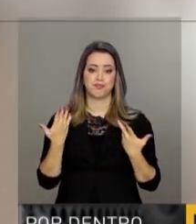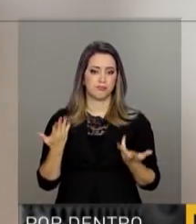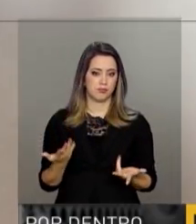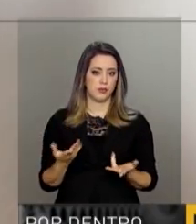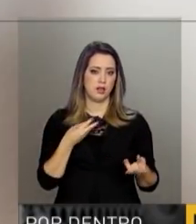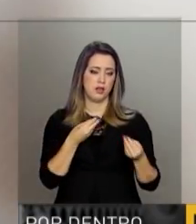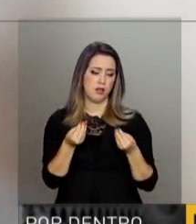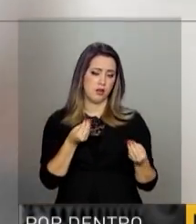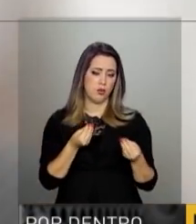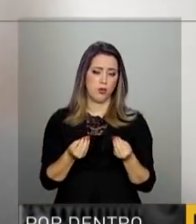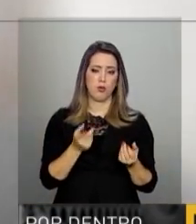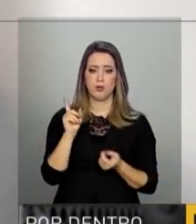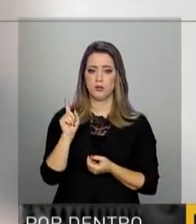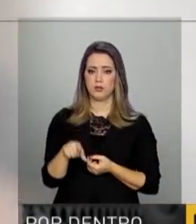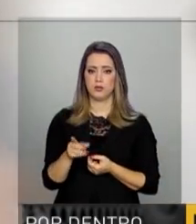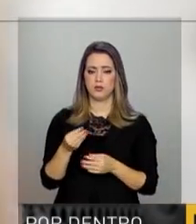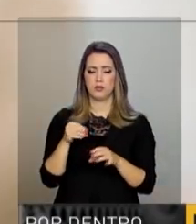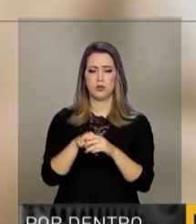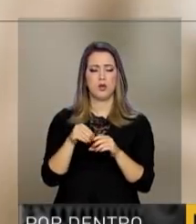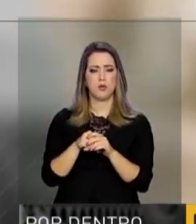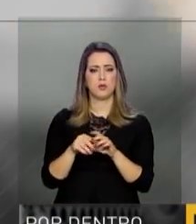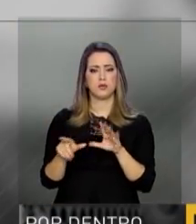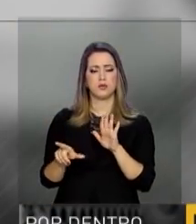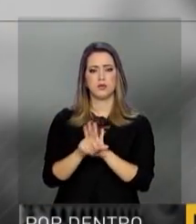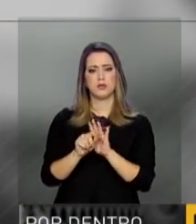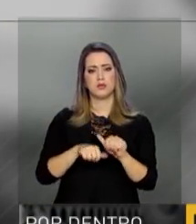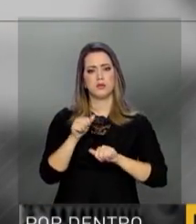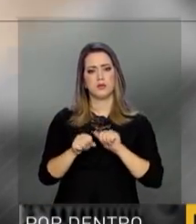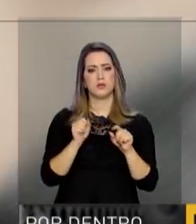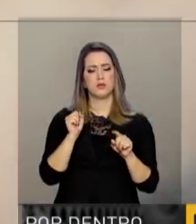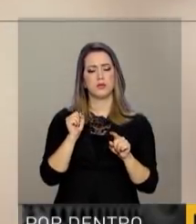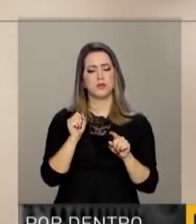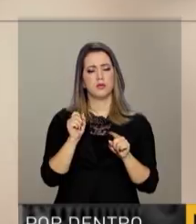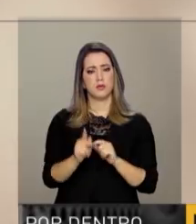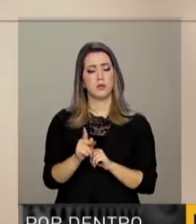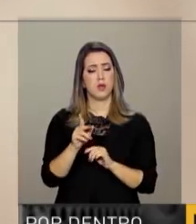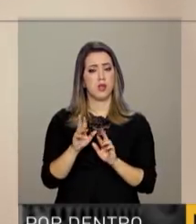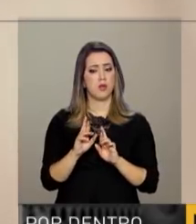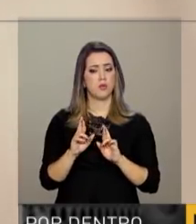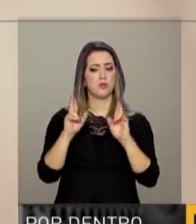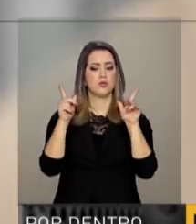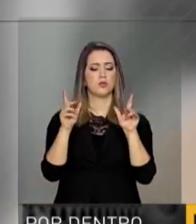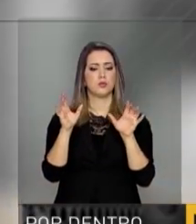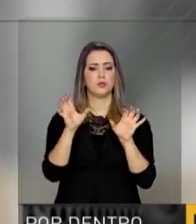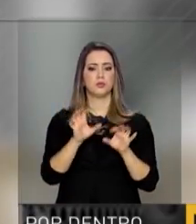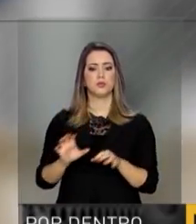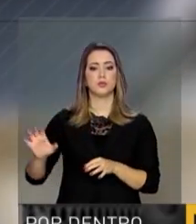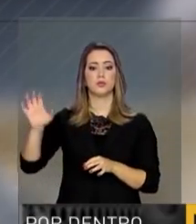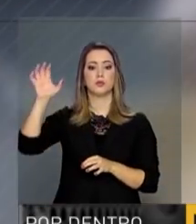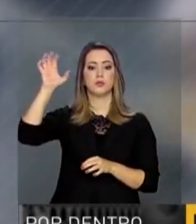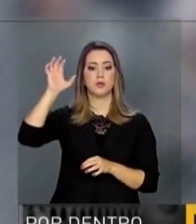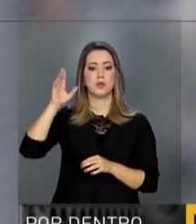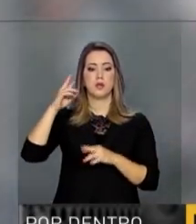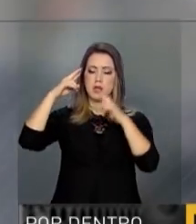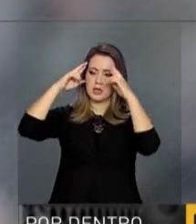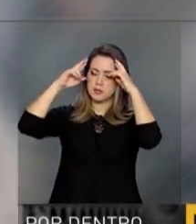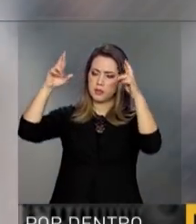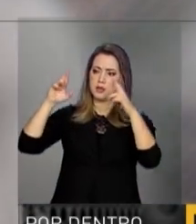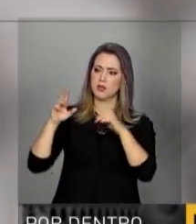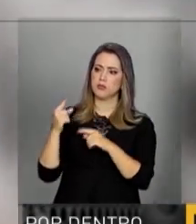Existirá, dentro dessa reforma da Previdência, um diferencial exatamente